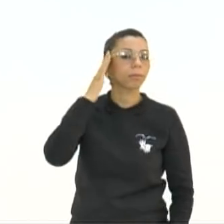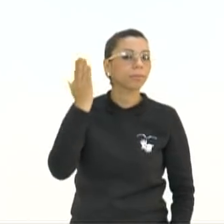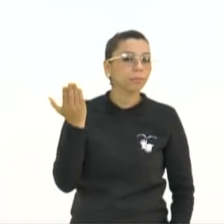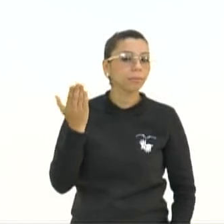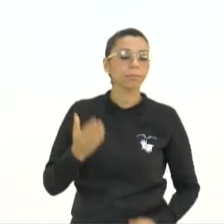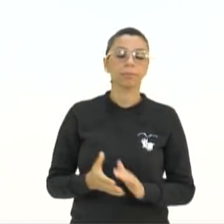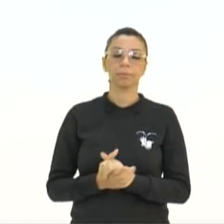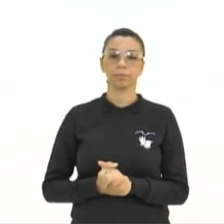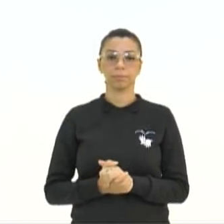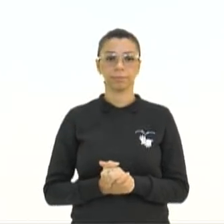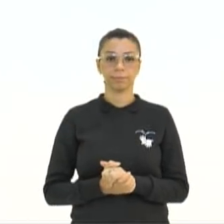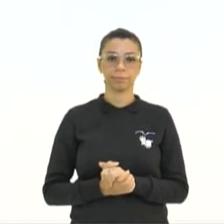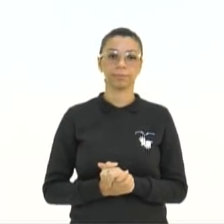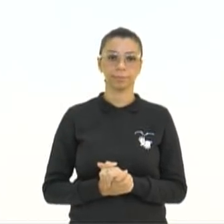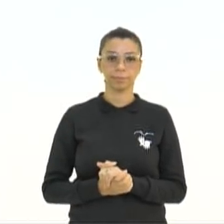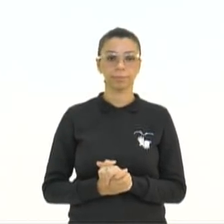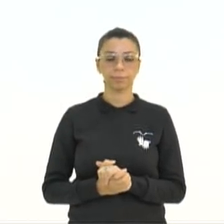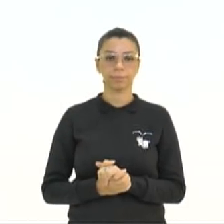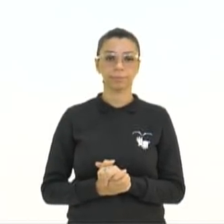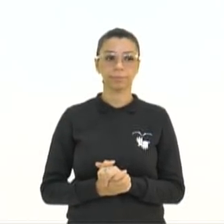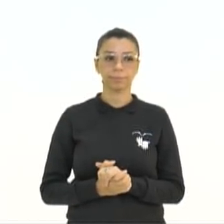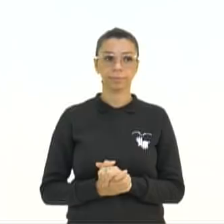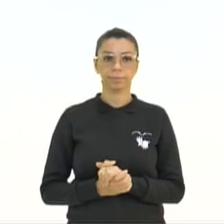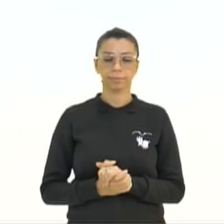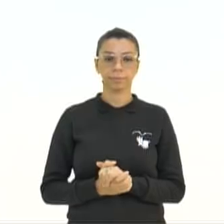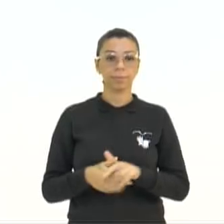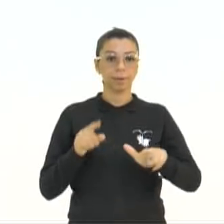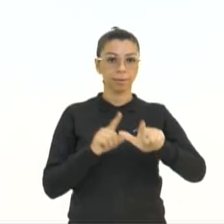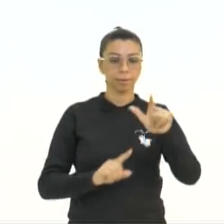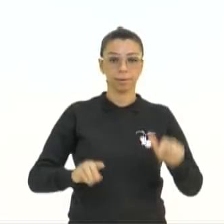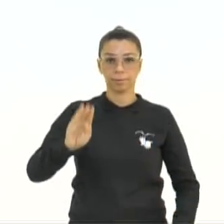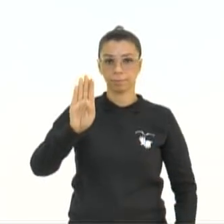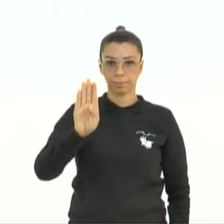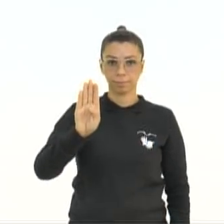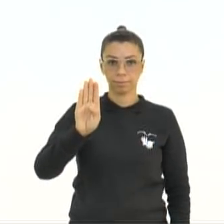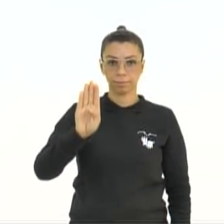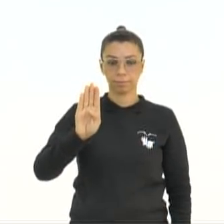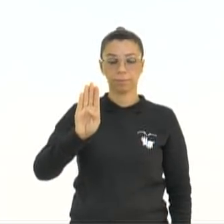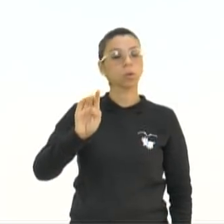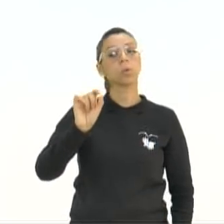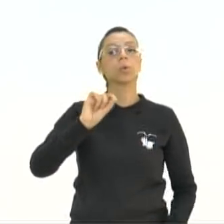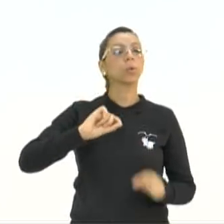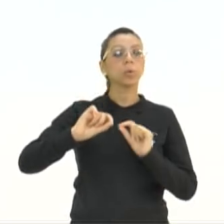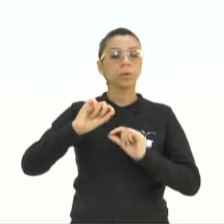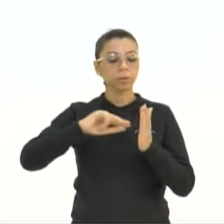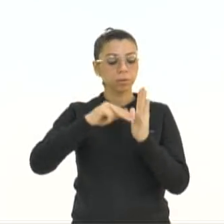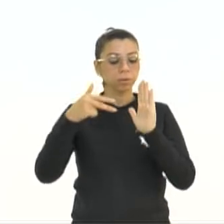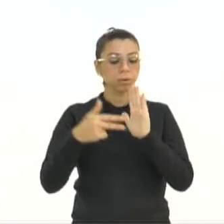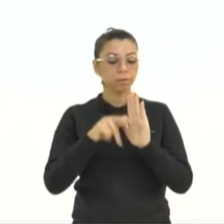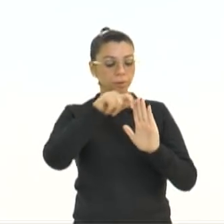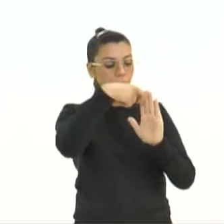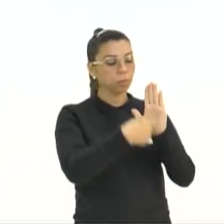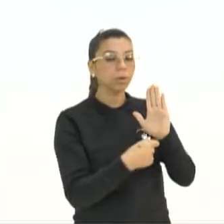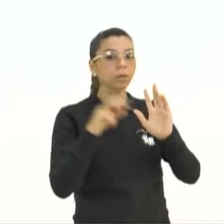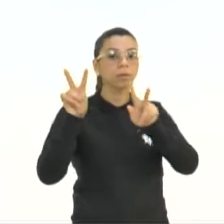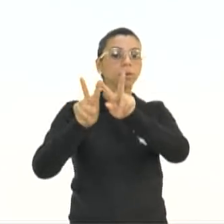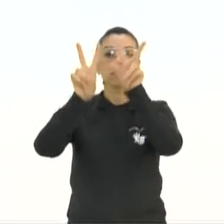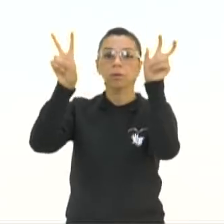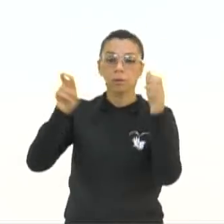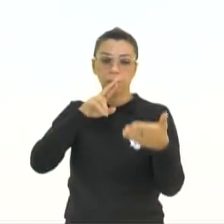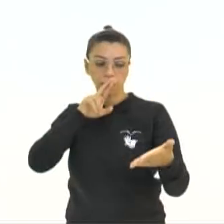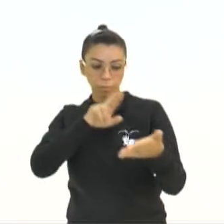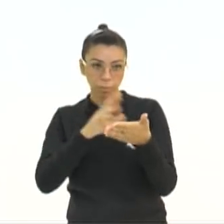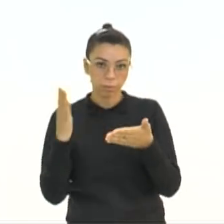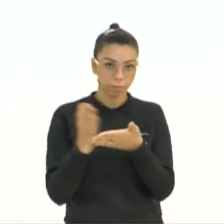B. Why don't they have time to do the household chores? Sobre o que eu estou falando então no texto? Responde no teu